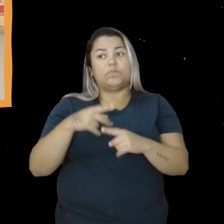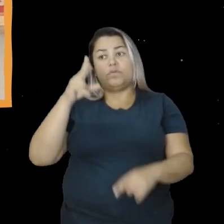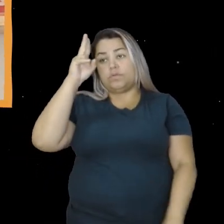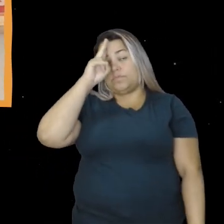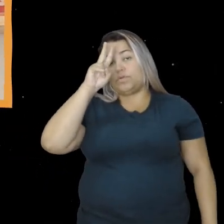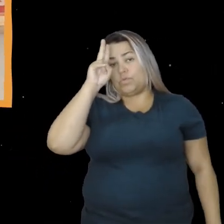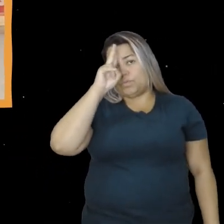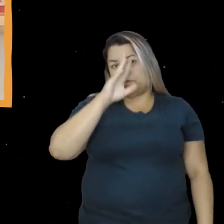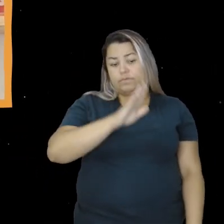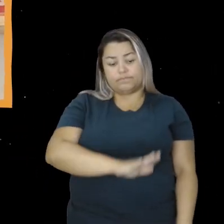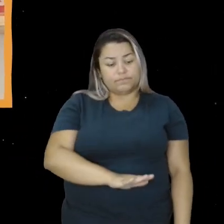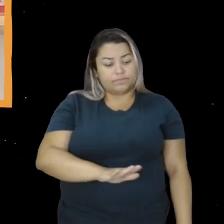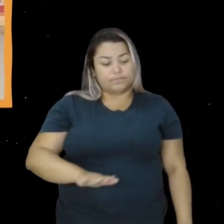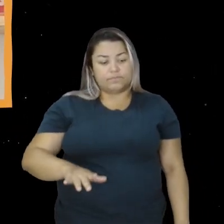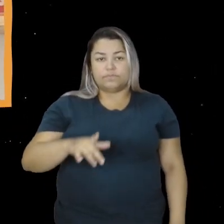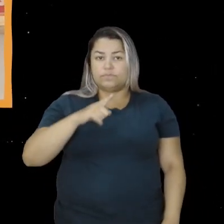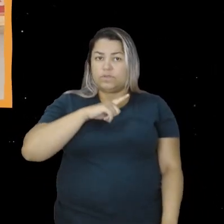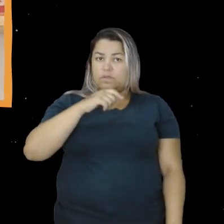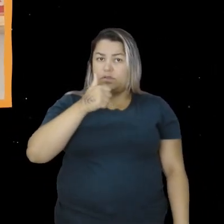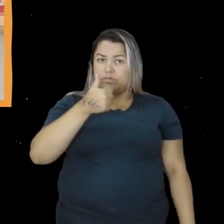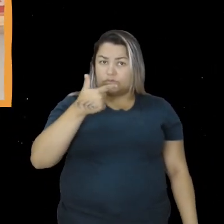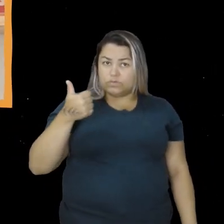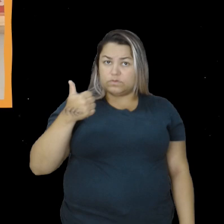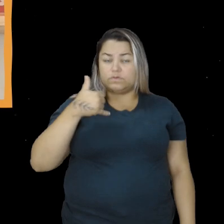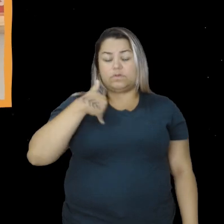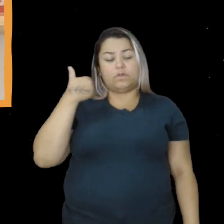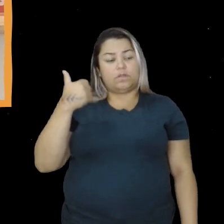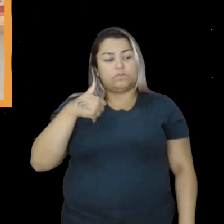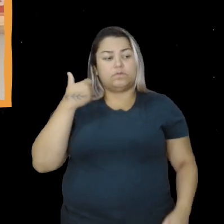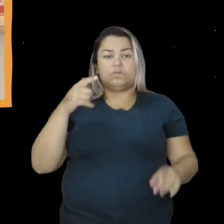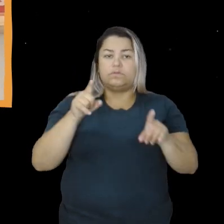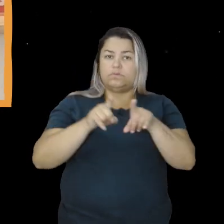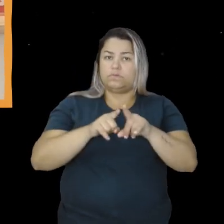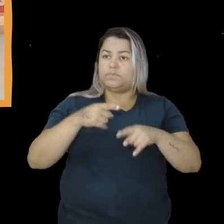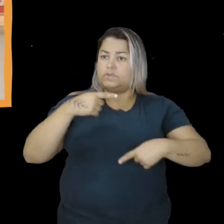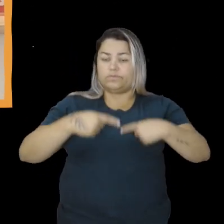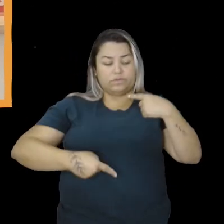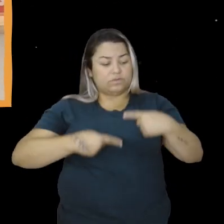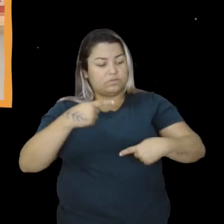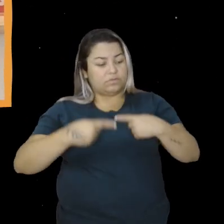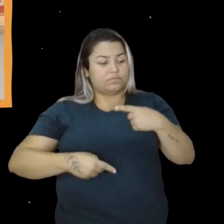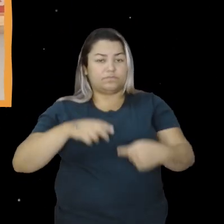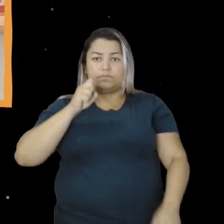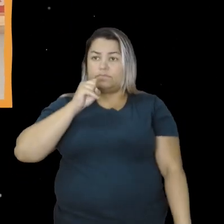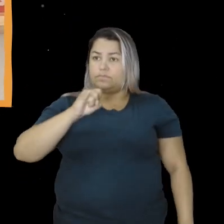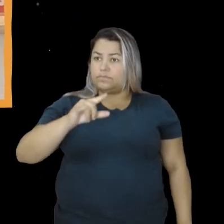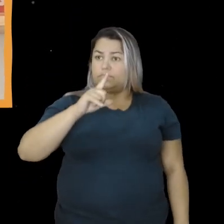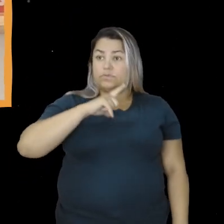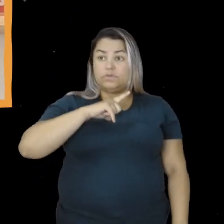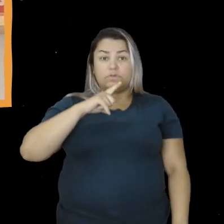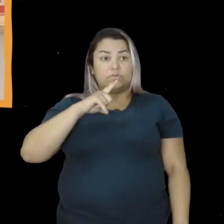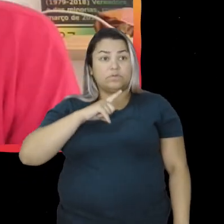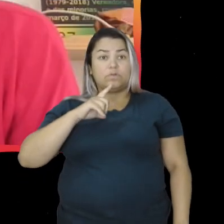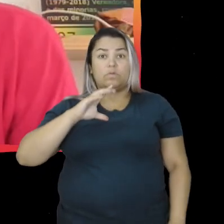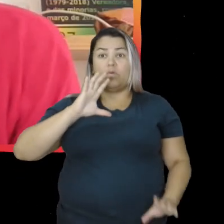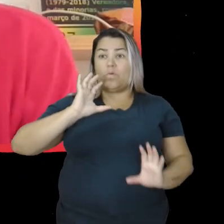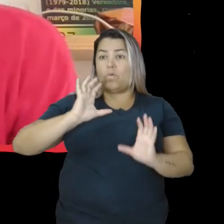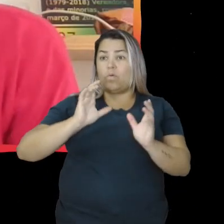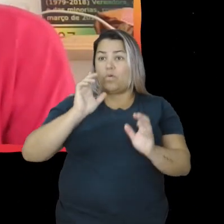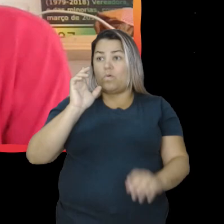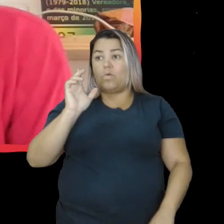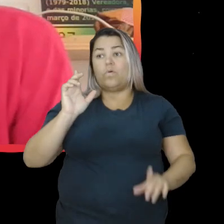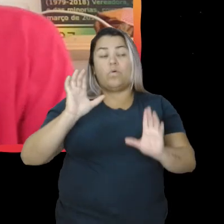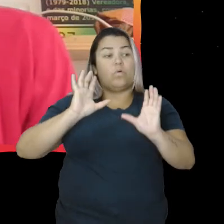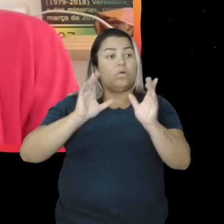era criança, tinha 12 anos, né, e a gente discutia se existia aquecimento global, se era uma grande invenção. Não sei se